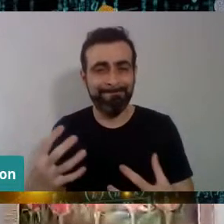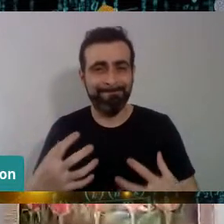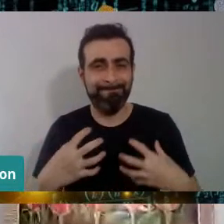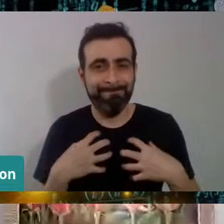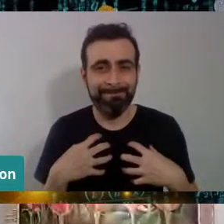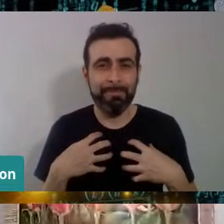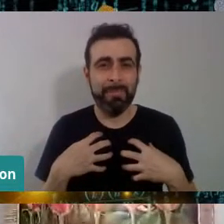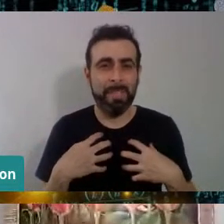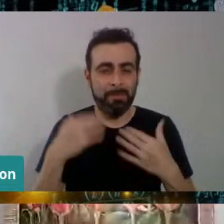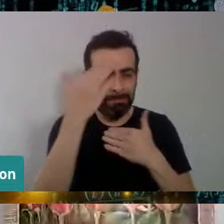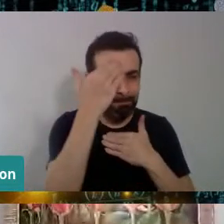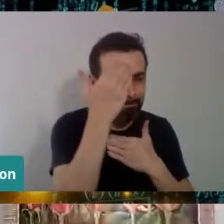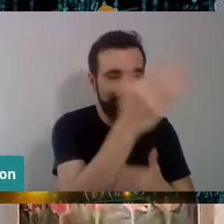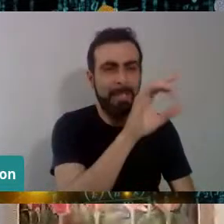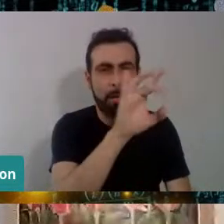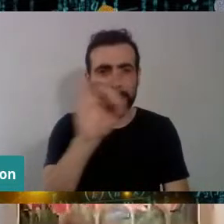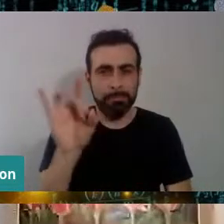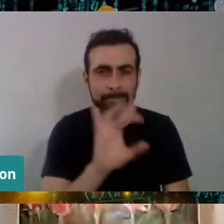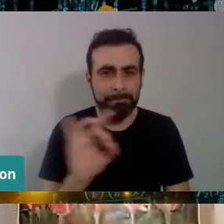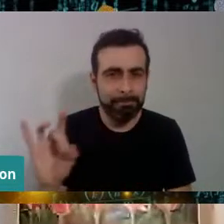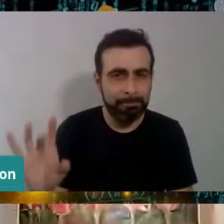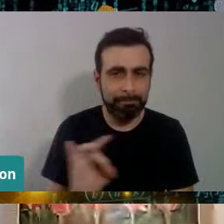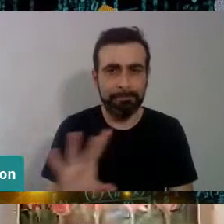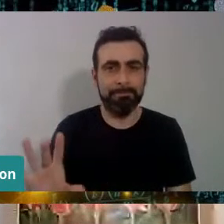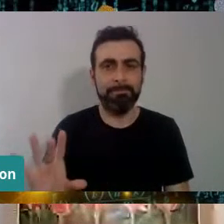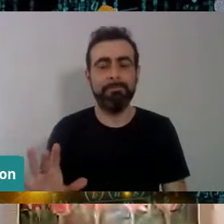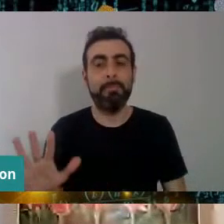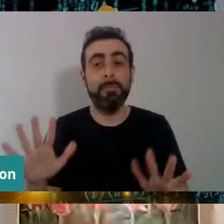imensamente muito a agradecer a todos vocês.